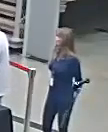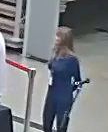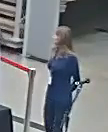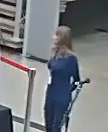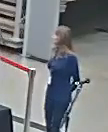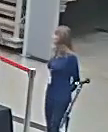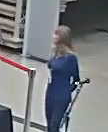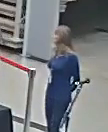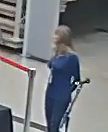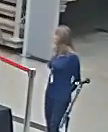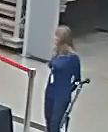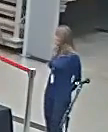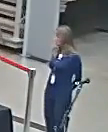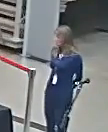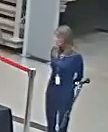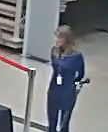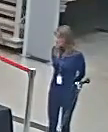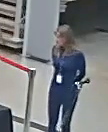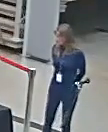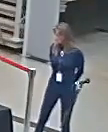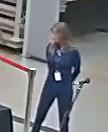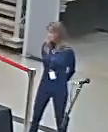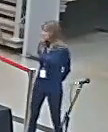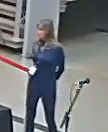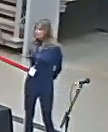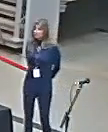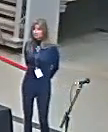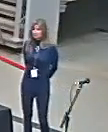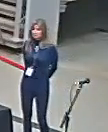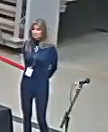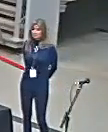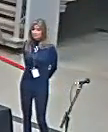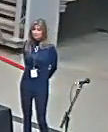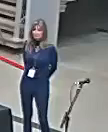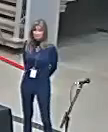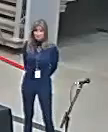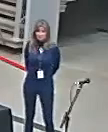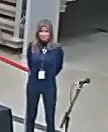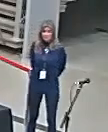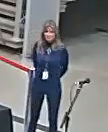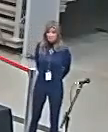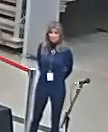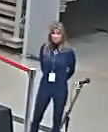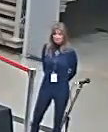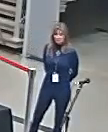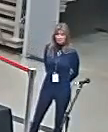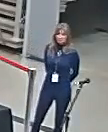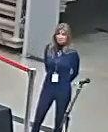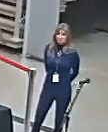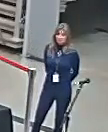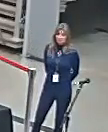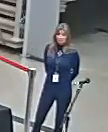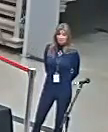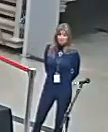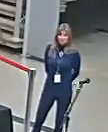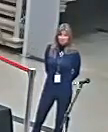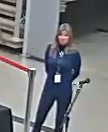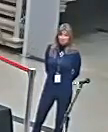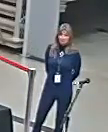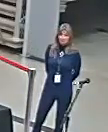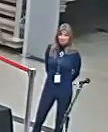a tudo me pegou e me levou no ônibus eu fico muito grata Esses são os